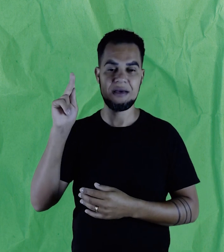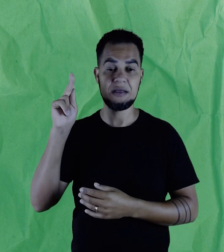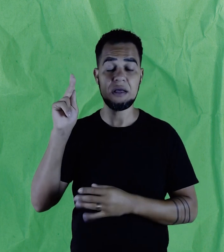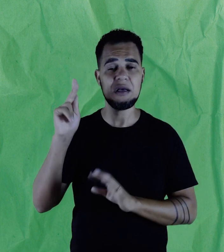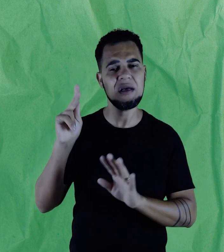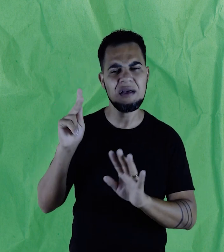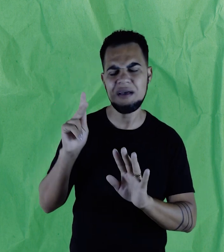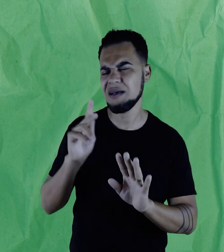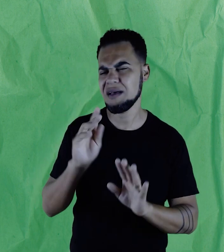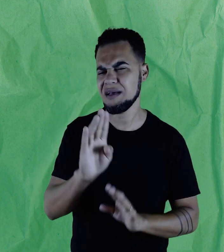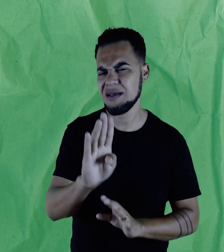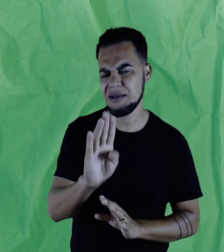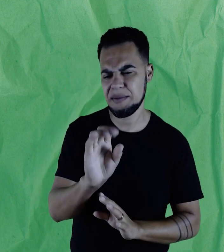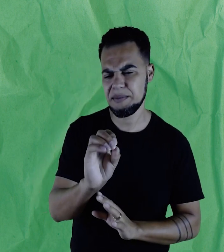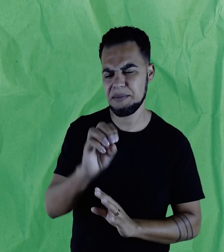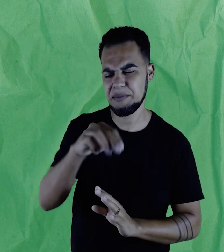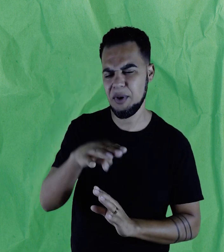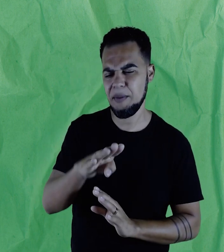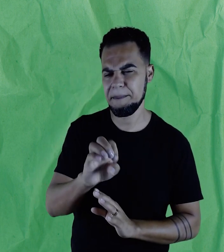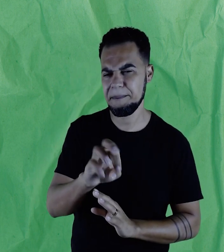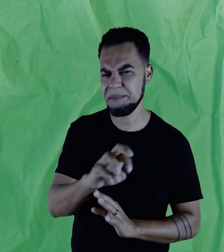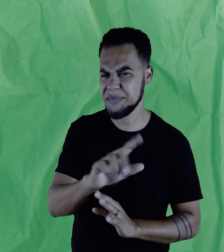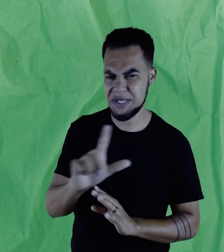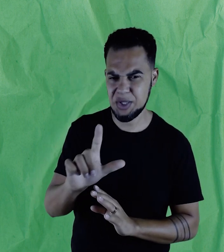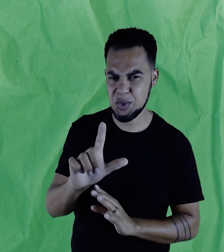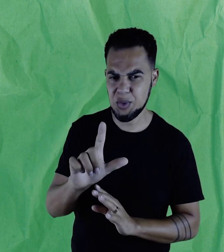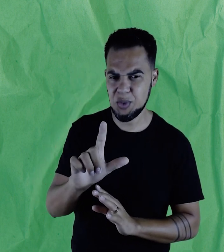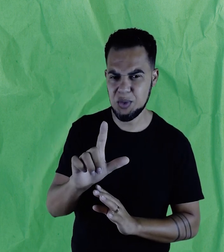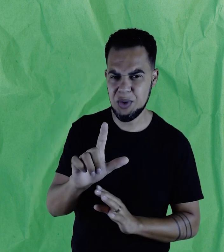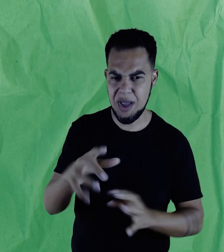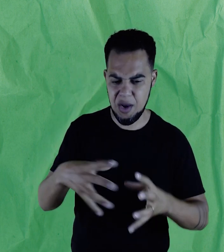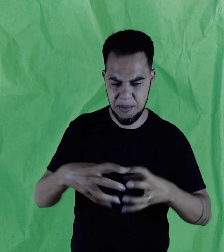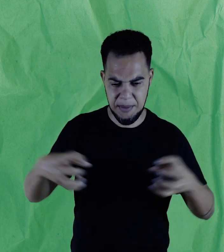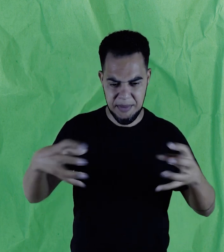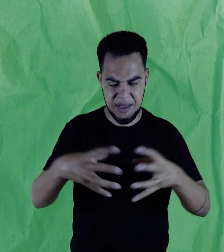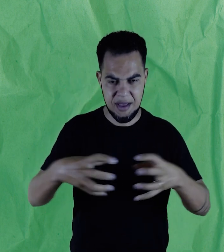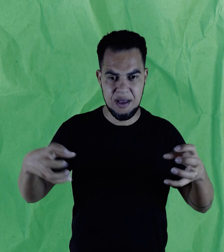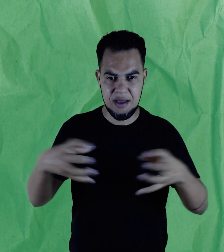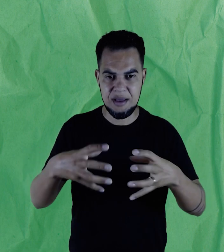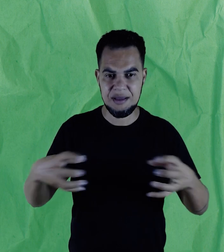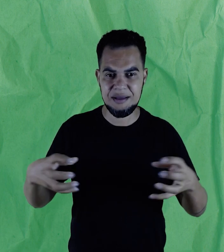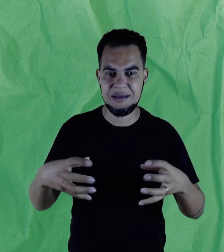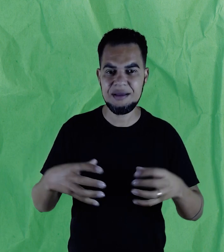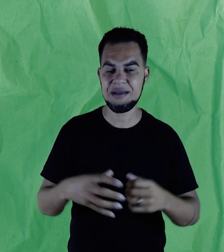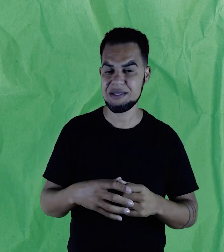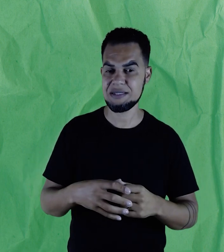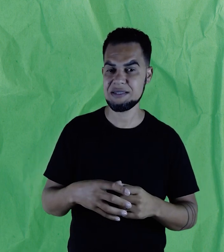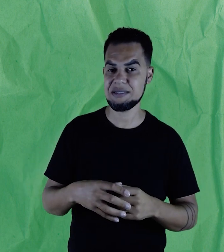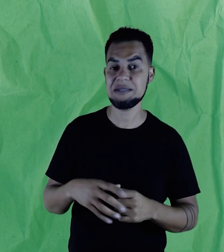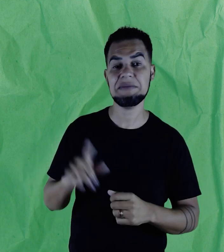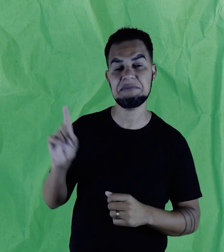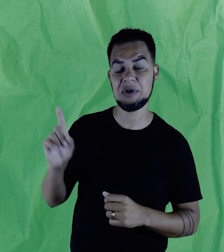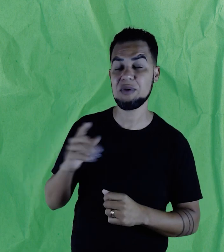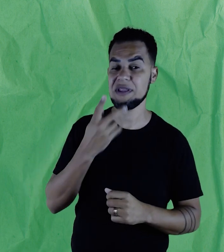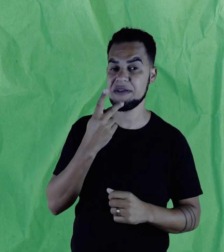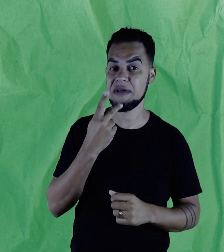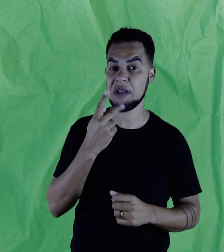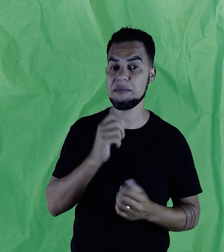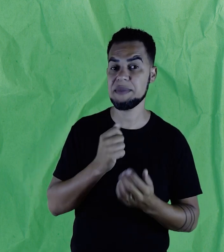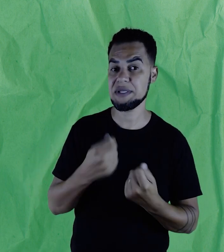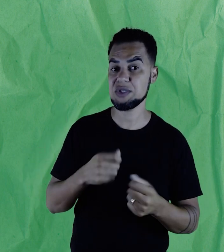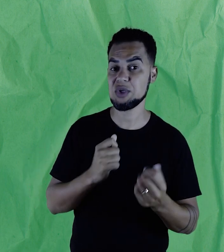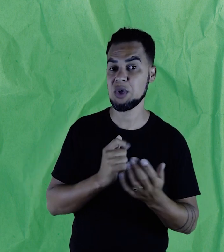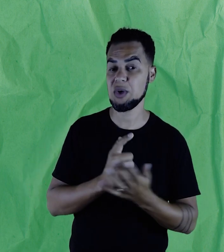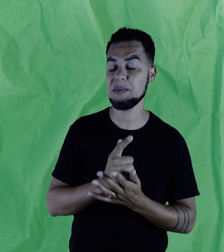quando fala de bombril, ele está se referindo a uma palha de aço, né? E o teto a uma casa. Então, você tem